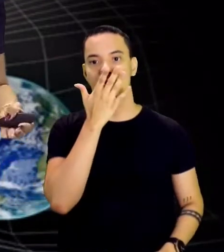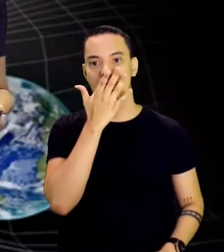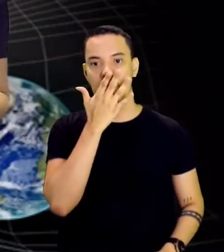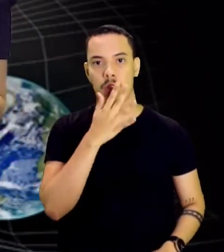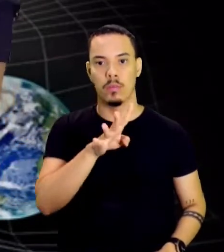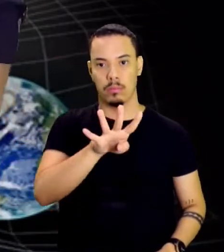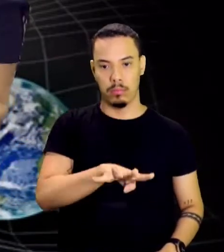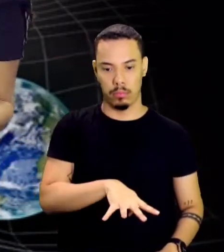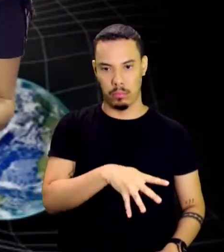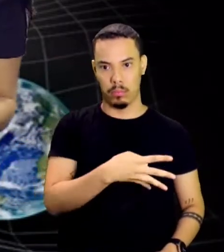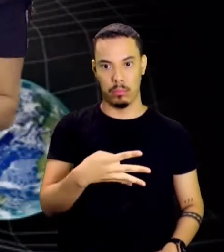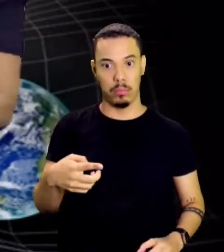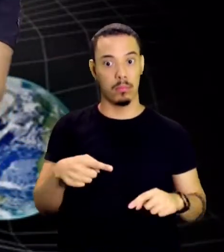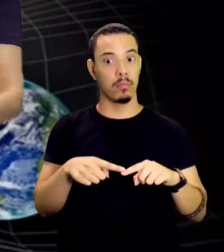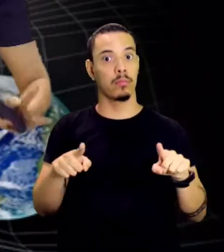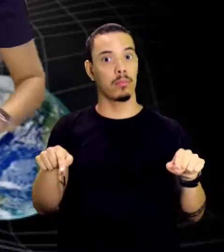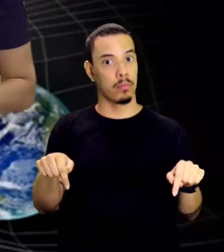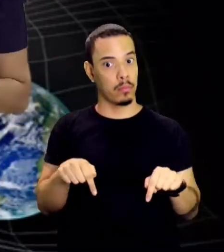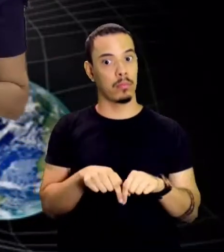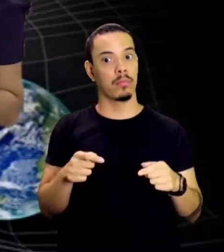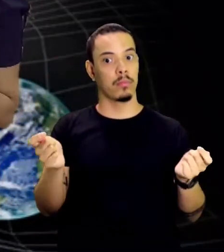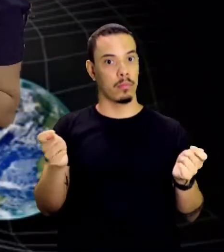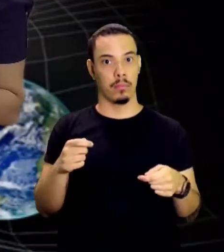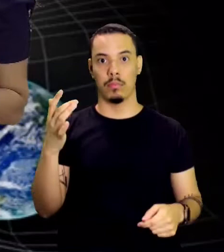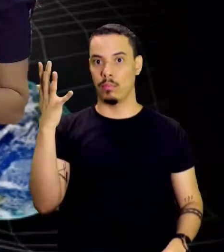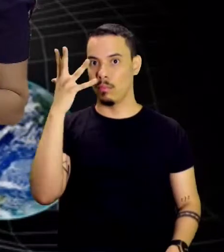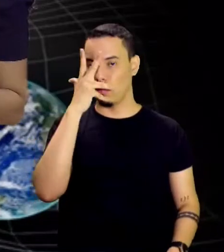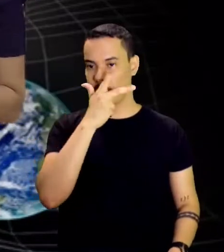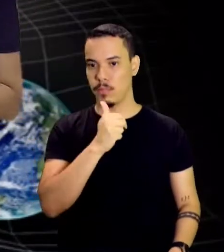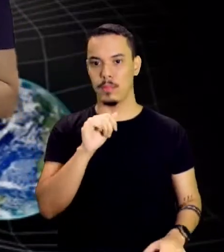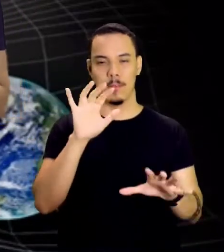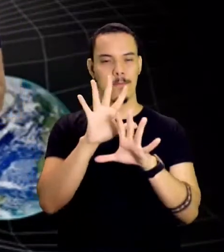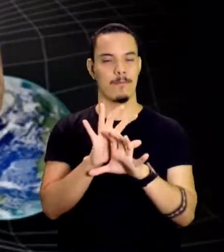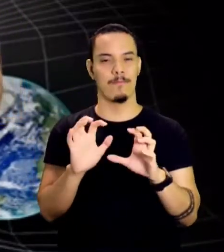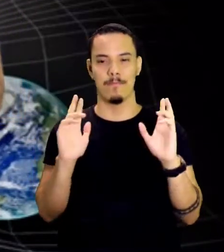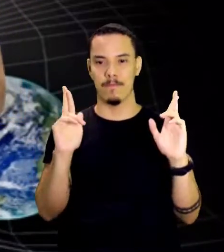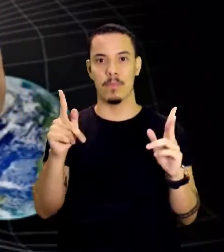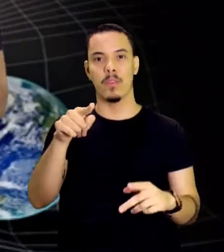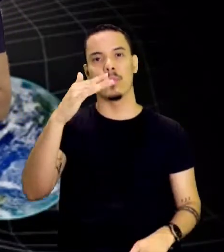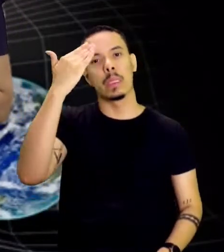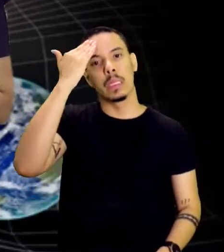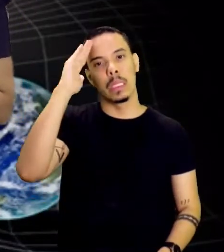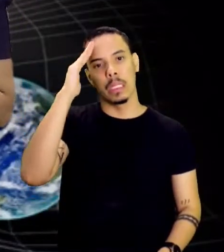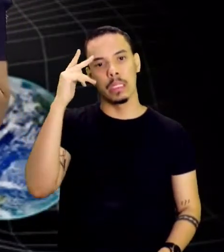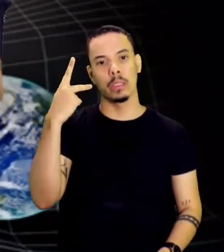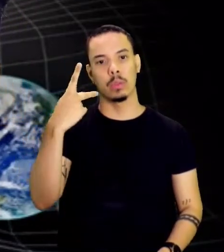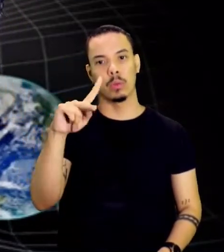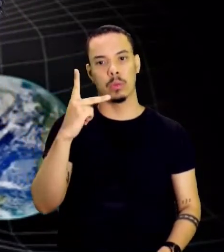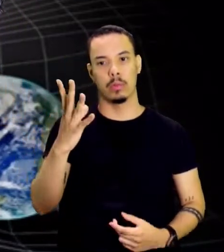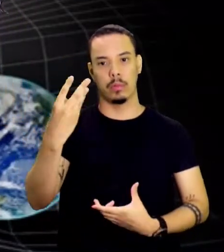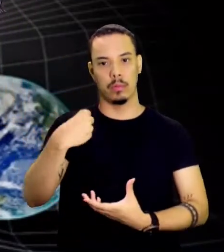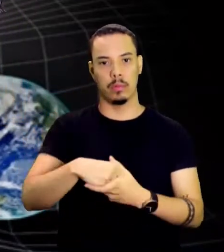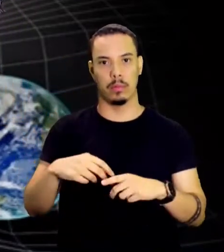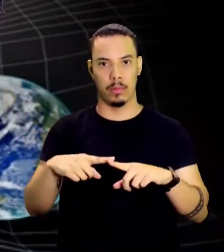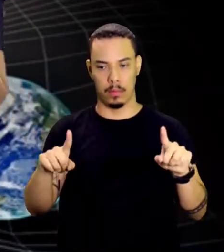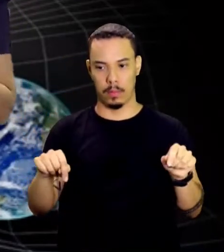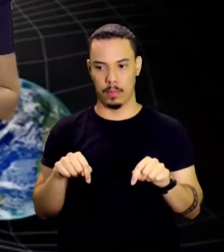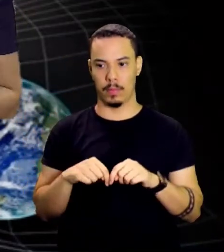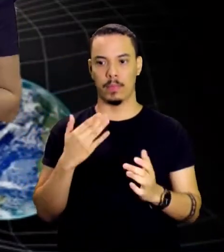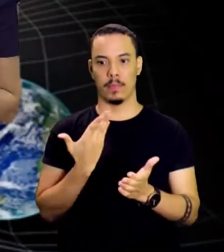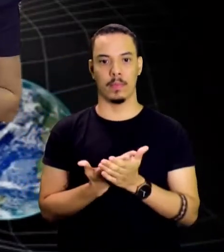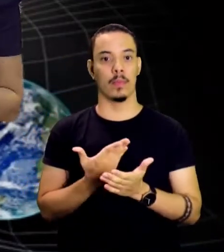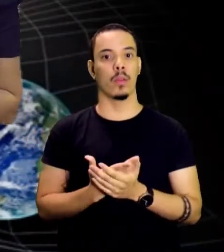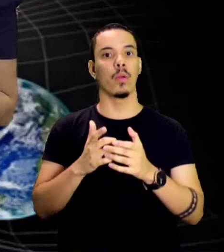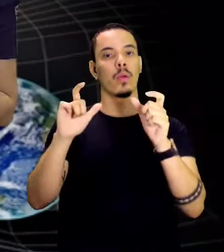malha quadriculada no chão da sala da né fica até bonitinho mandar coração diferente entendeu Acho posição na sala de aula Onde você está